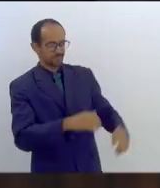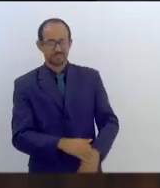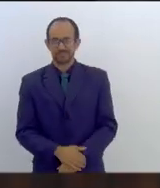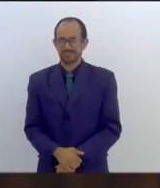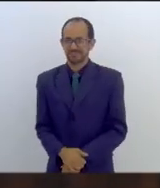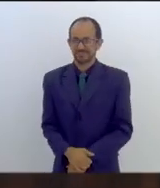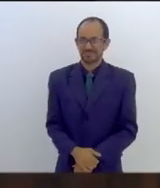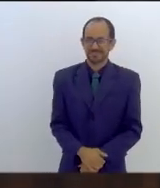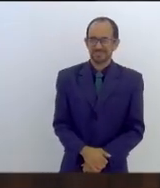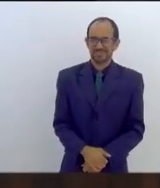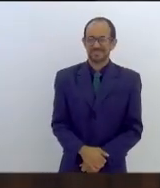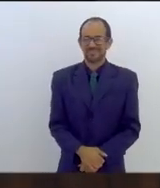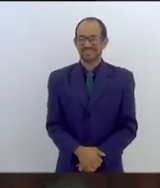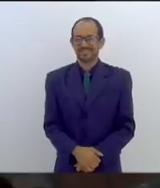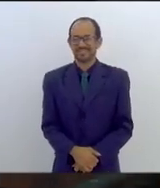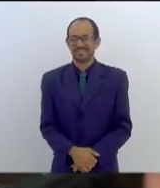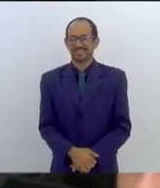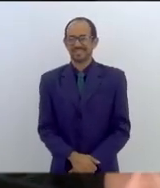Paulo.